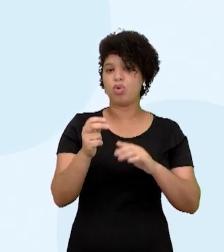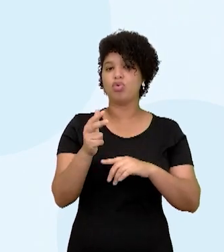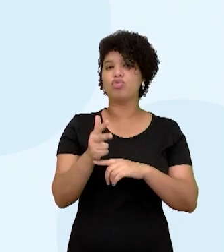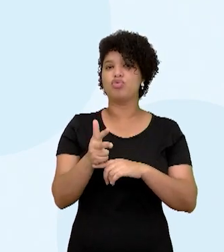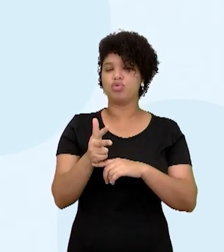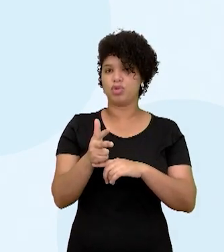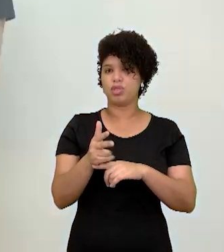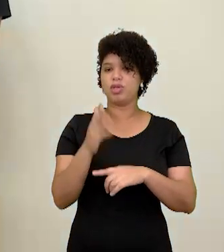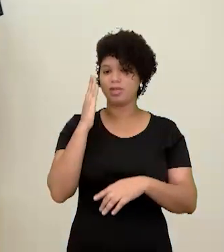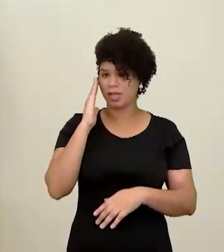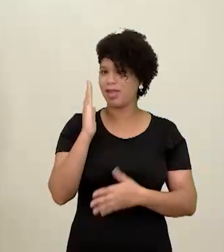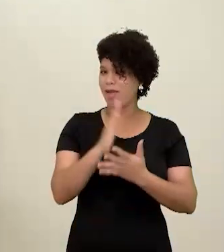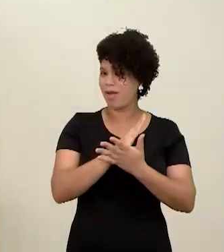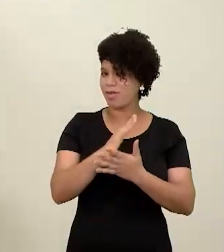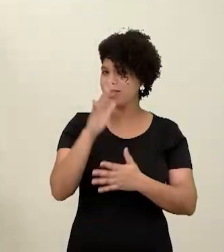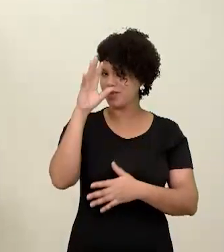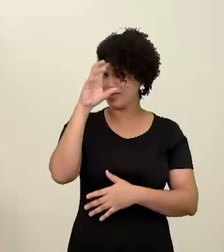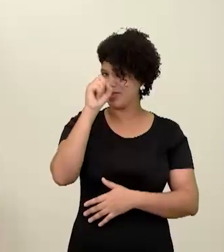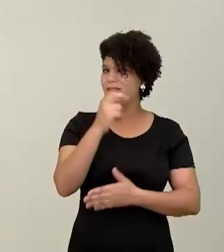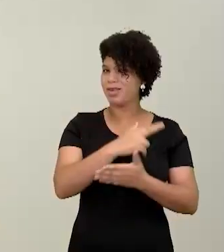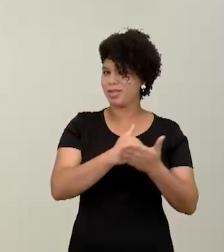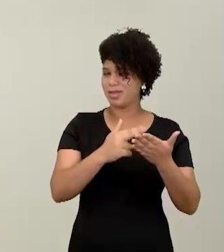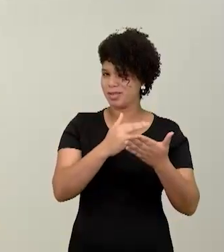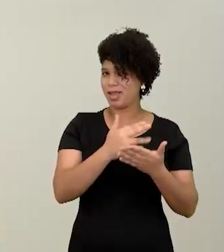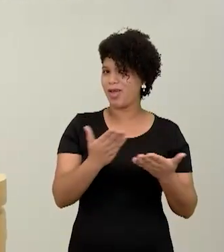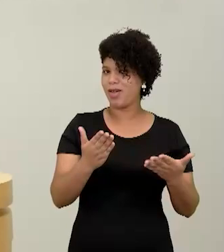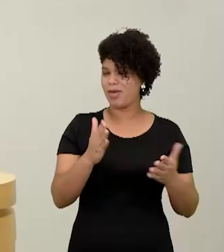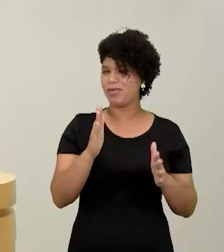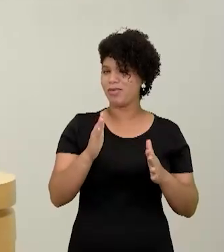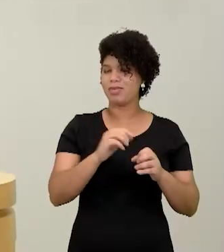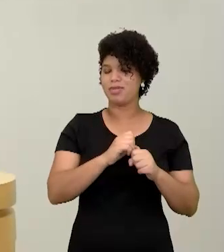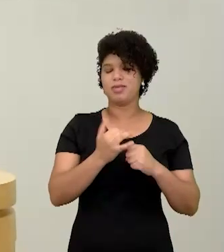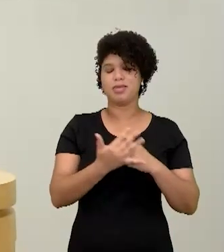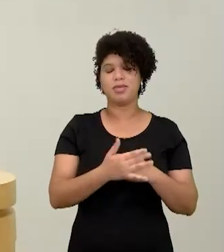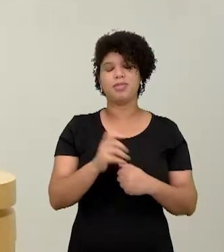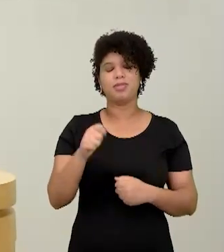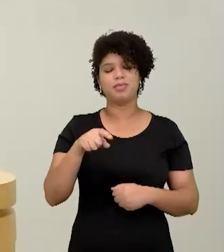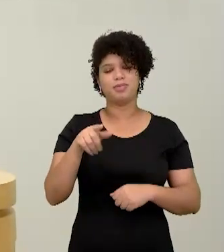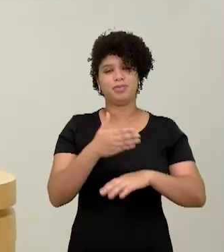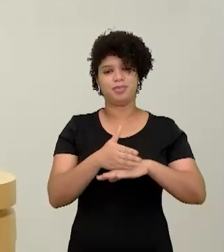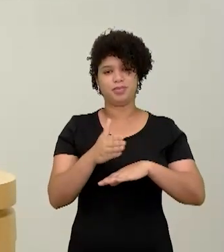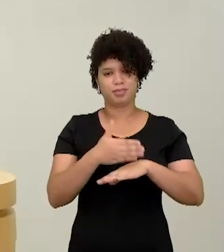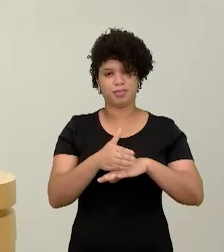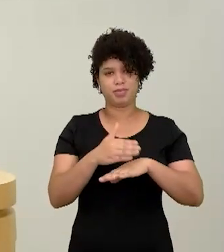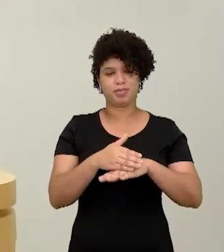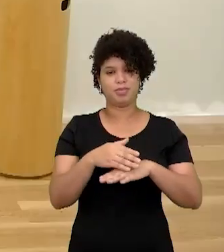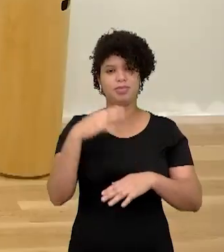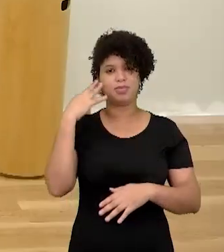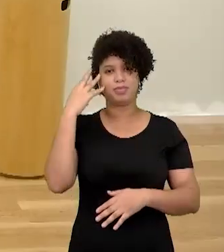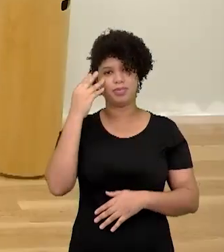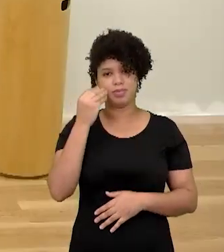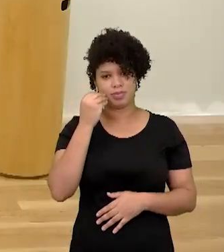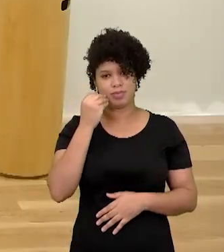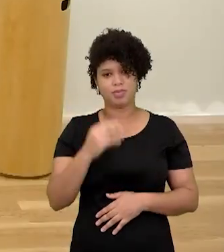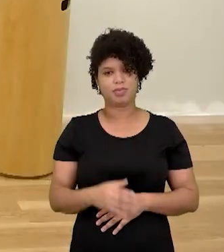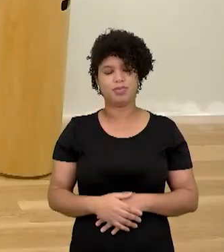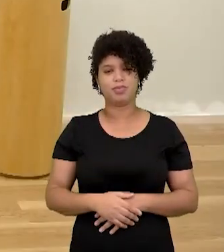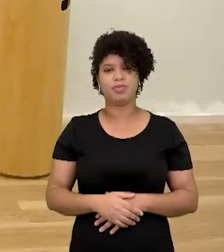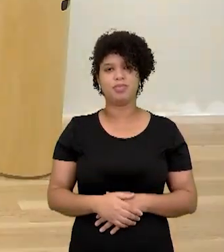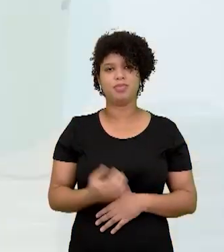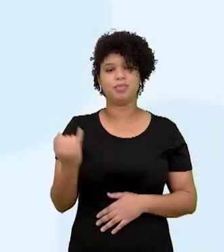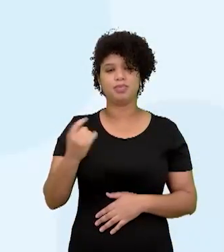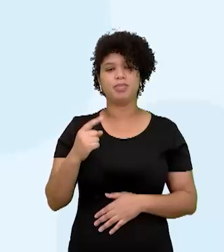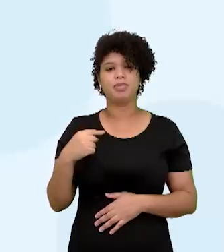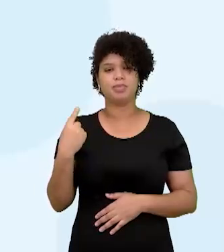gente ganhou novas habilidades aí com a pandemia, então pode exercitar, aproveitar aí para exercitar essas habilidades. E compartilhe aqui